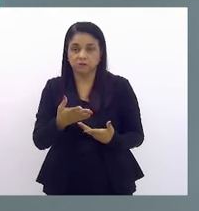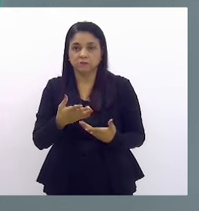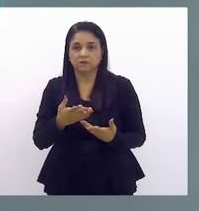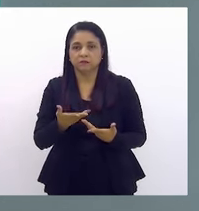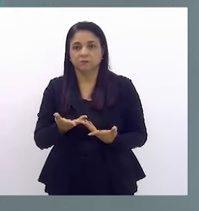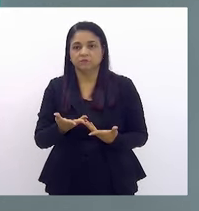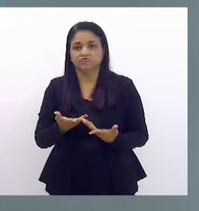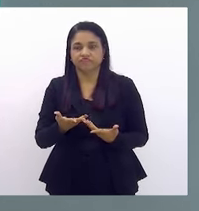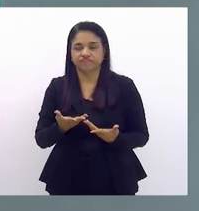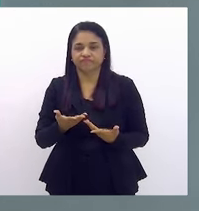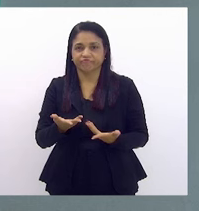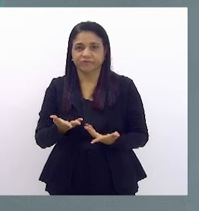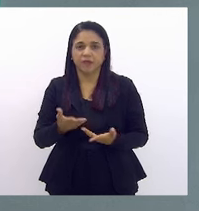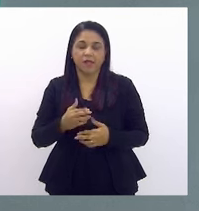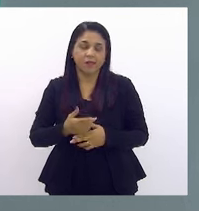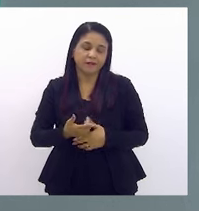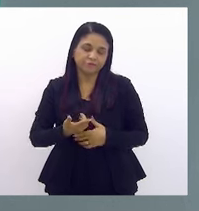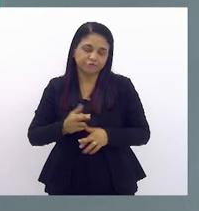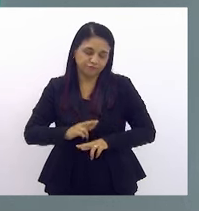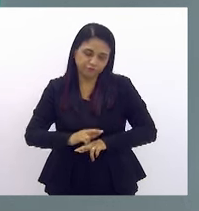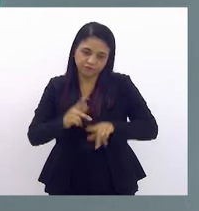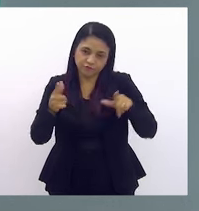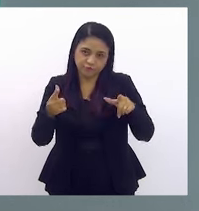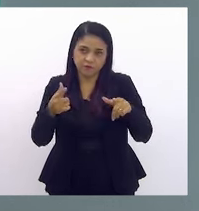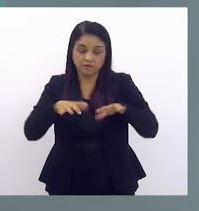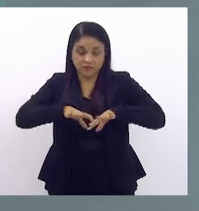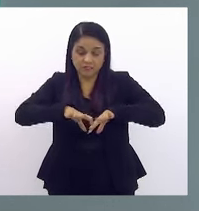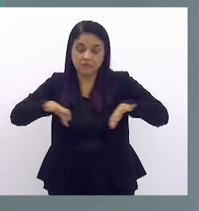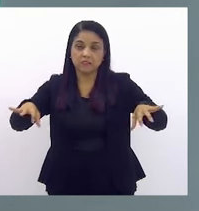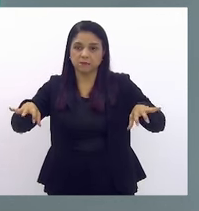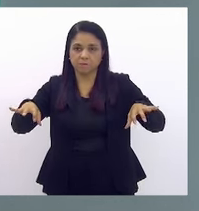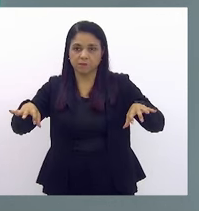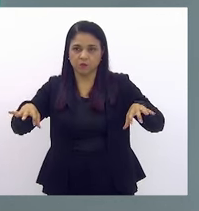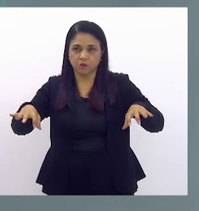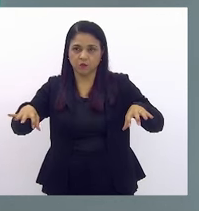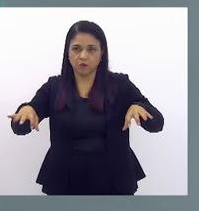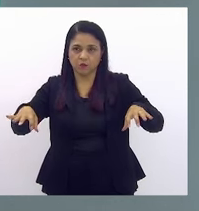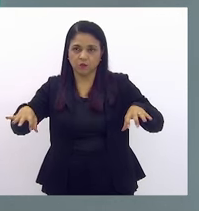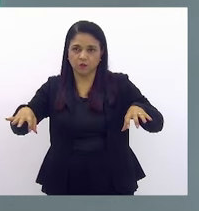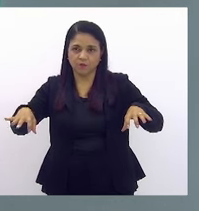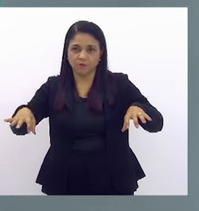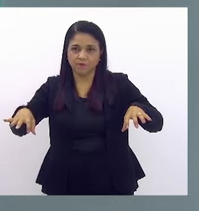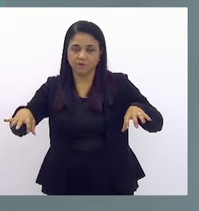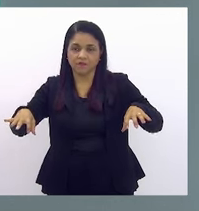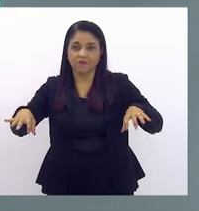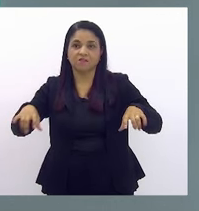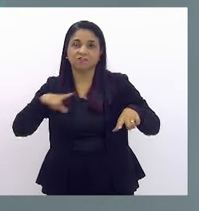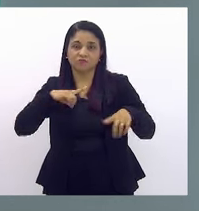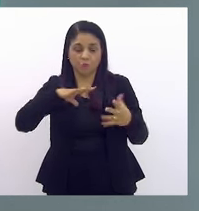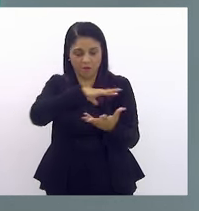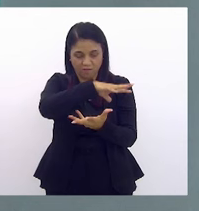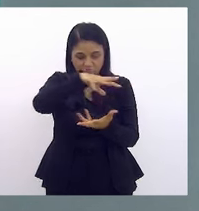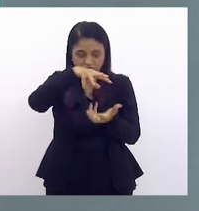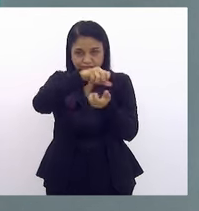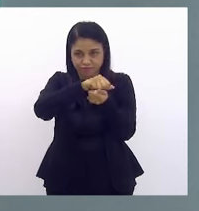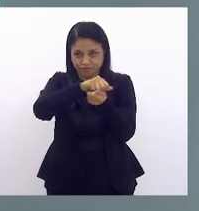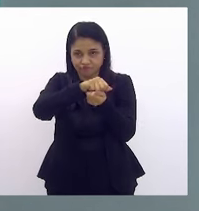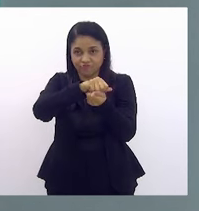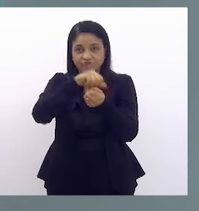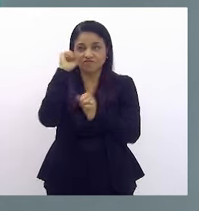É outra história. Então, você separou. Tinha uma fauna vivendo aqui, nativa,